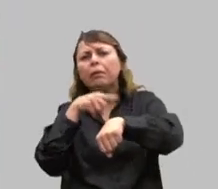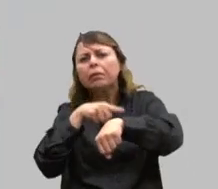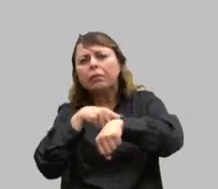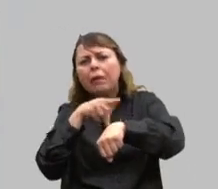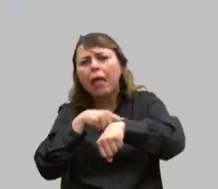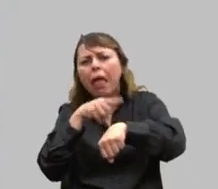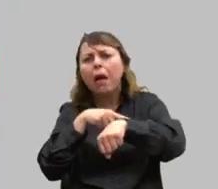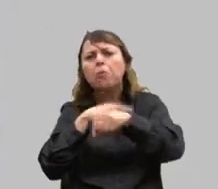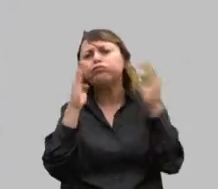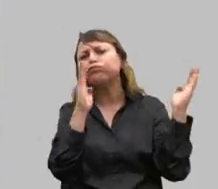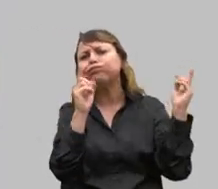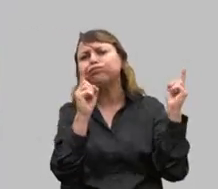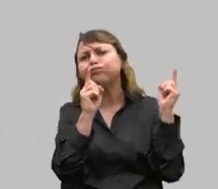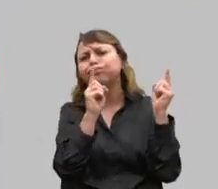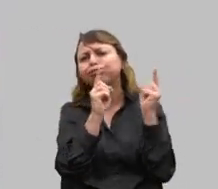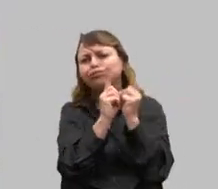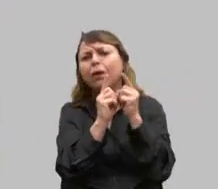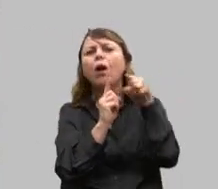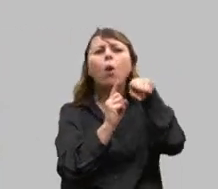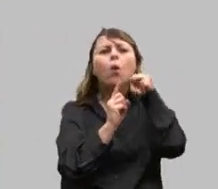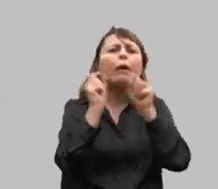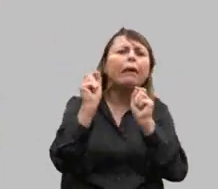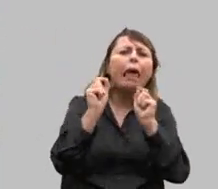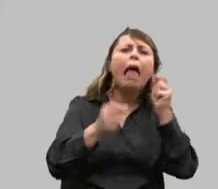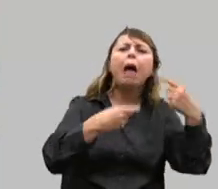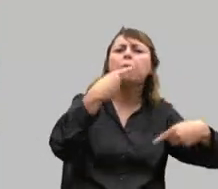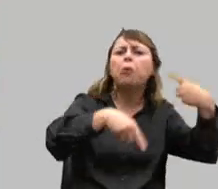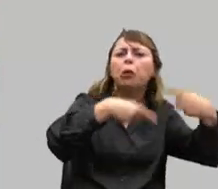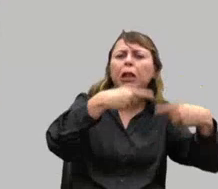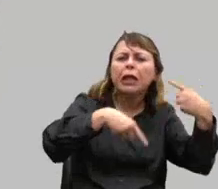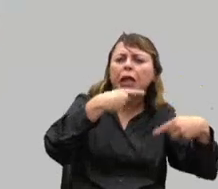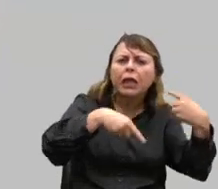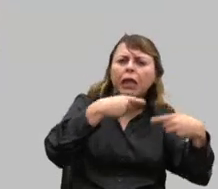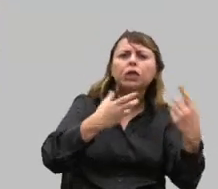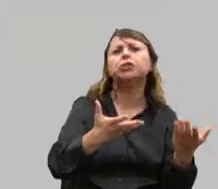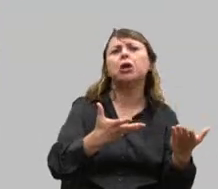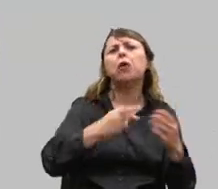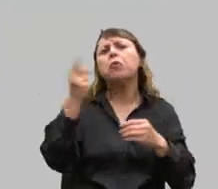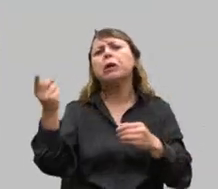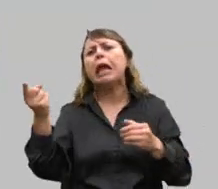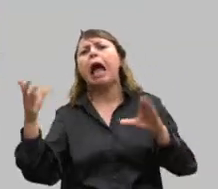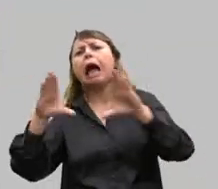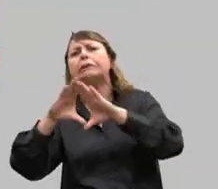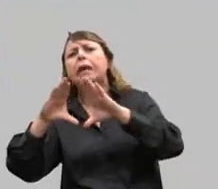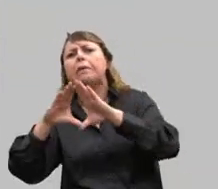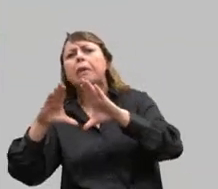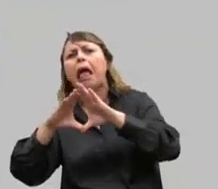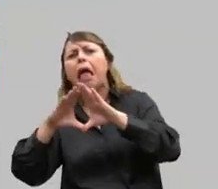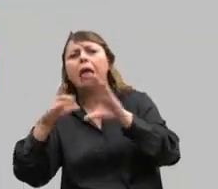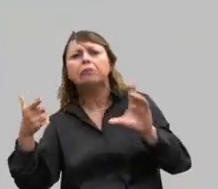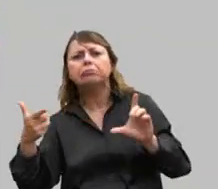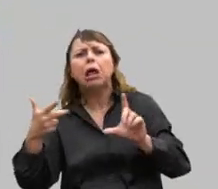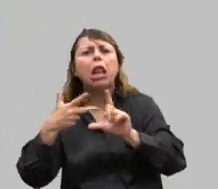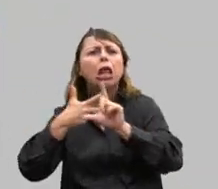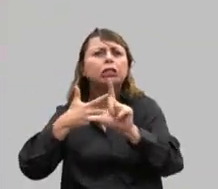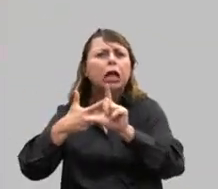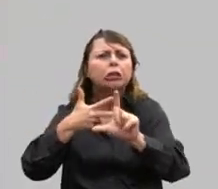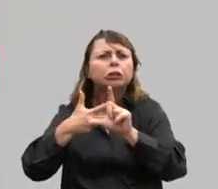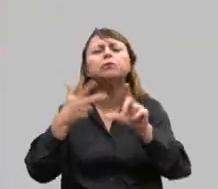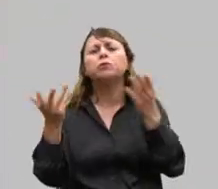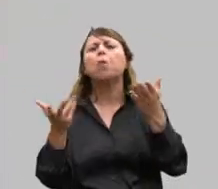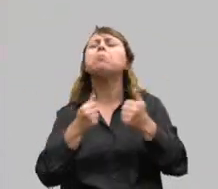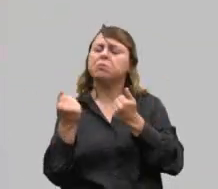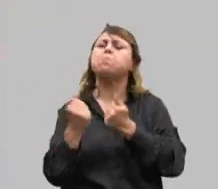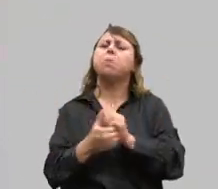a entender um pouco que é político um pouco do que é uma assembleia legislativa um pouco que a cama de vereadores Então parabéns